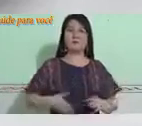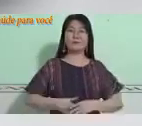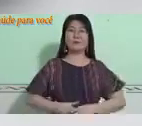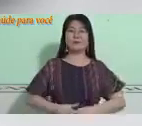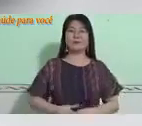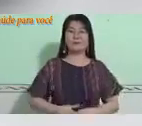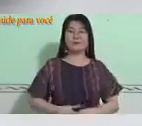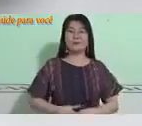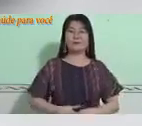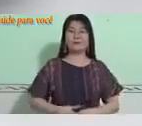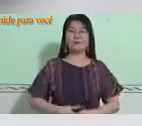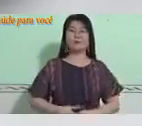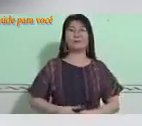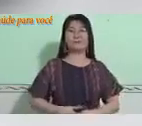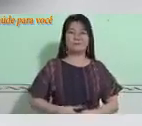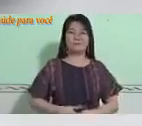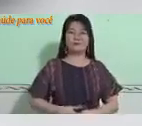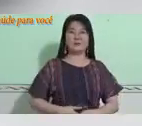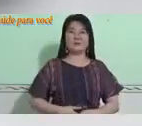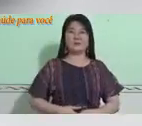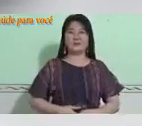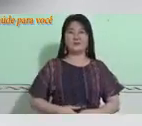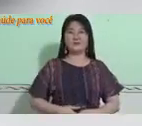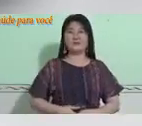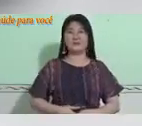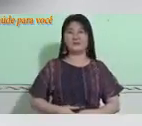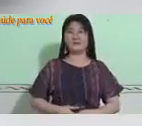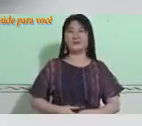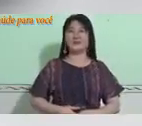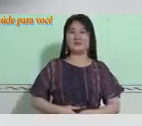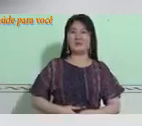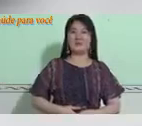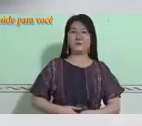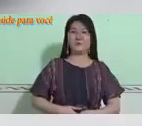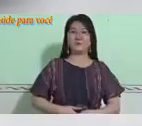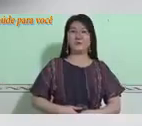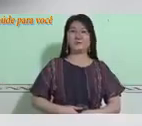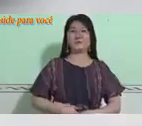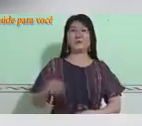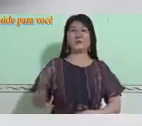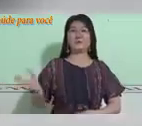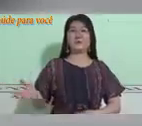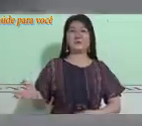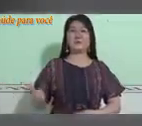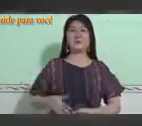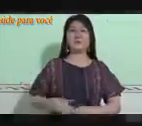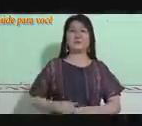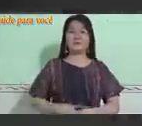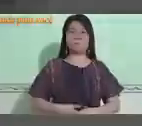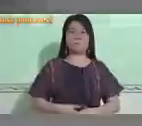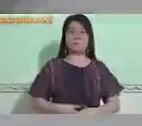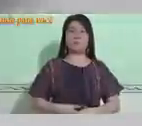A gordura na urina pode ser percebida por meio do aspecto turvo ou meuloso da urina, além de poderem ser